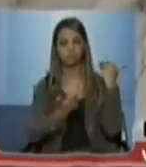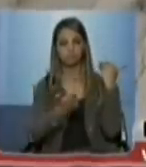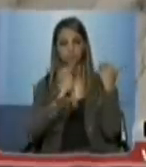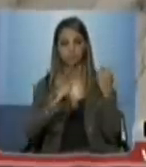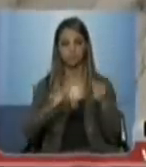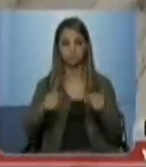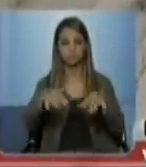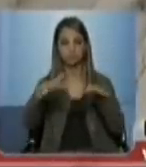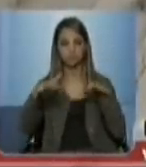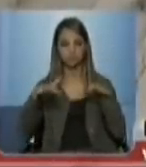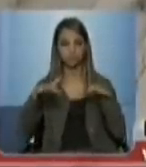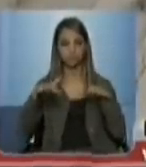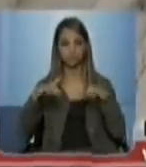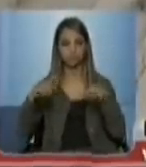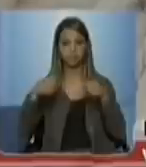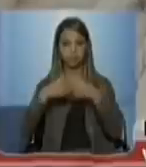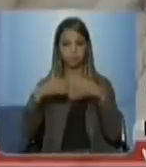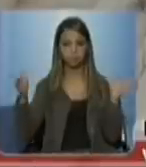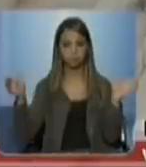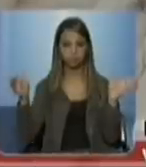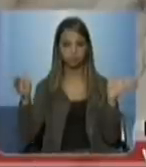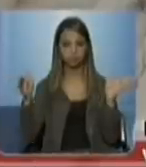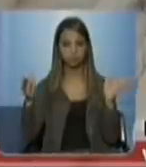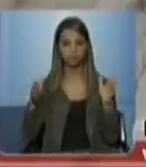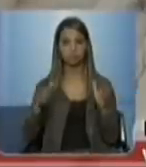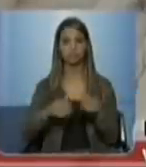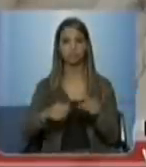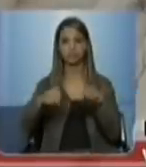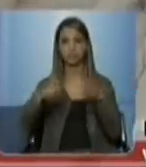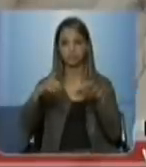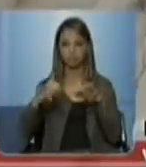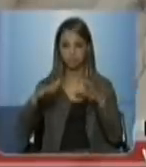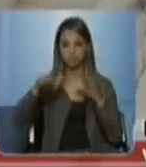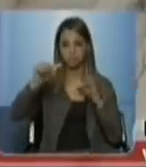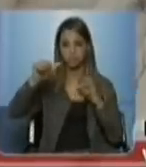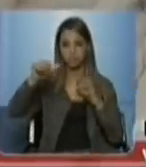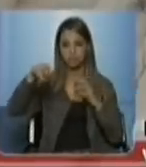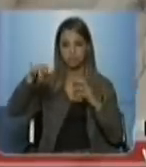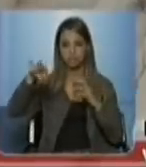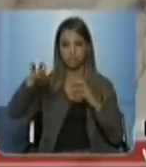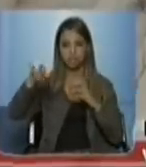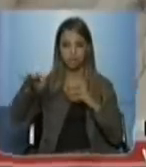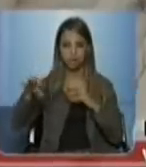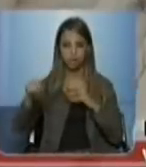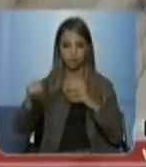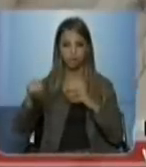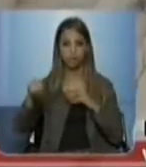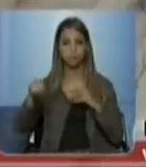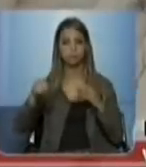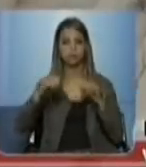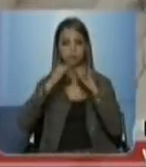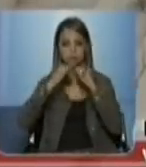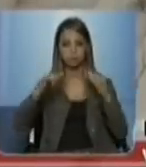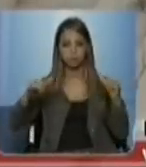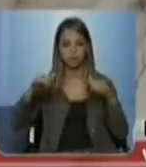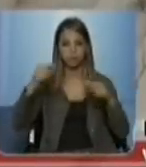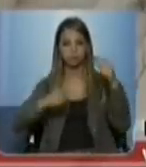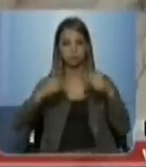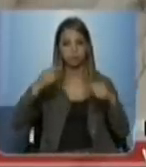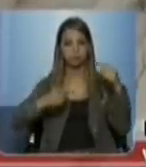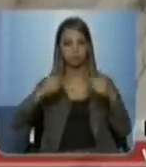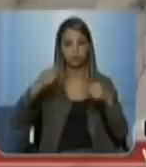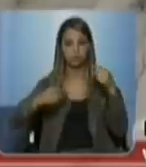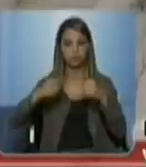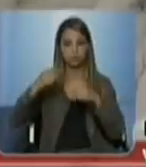audiência pública e no plenário Teotonio Vilela para apurar e para discutir